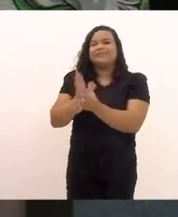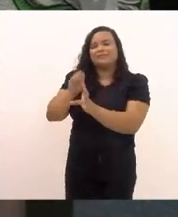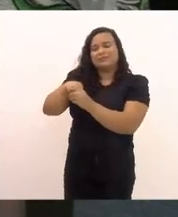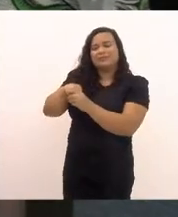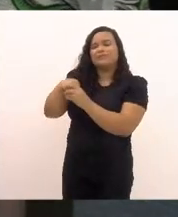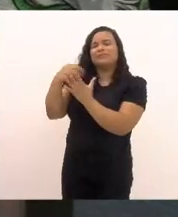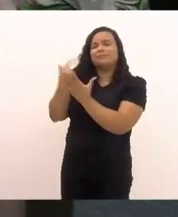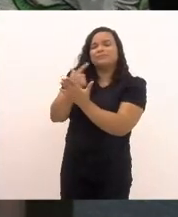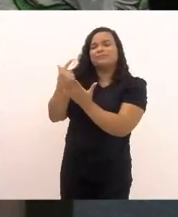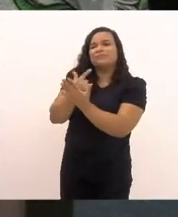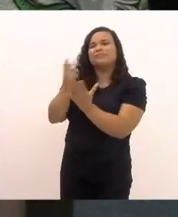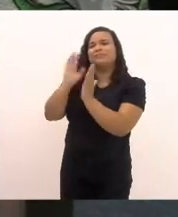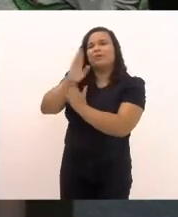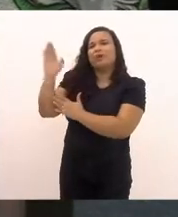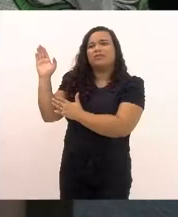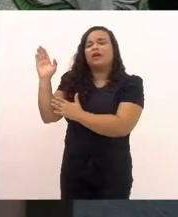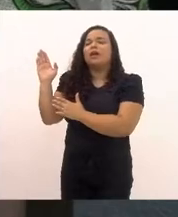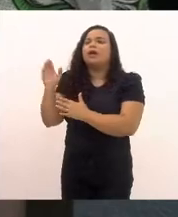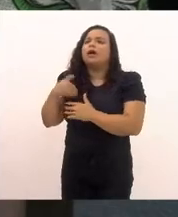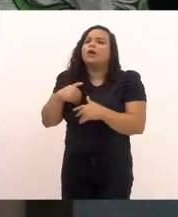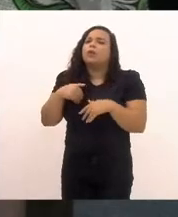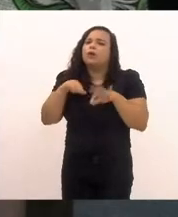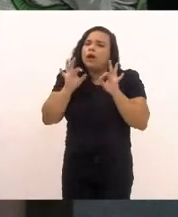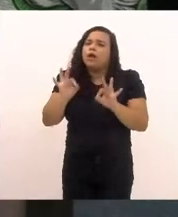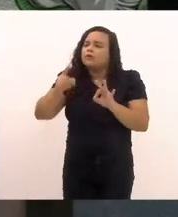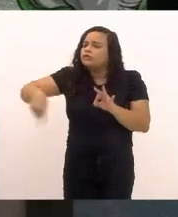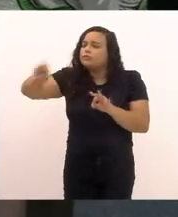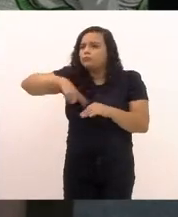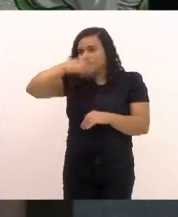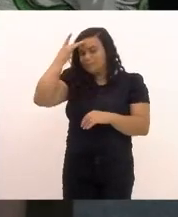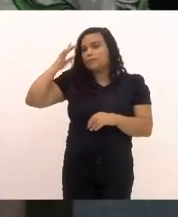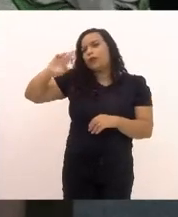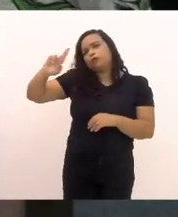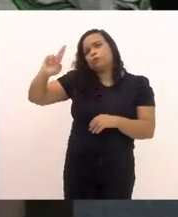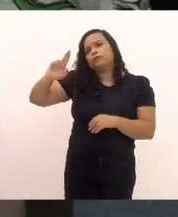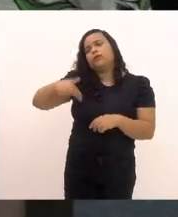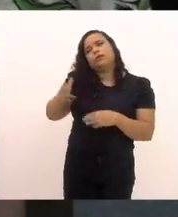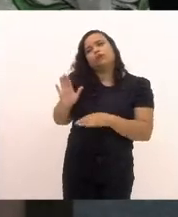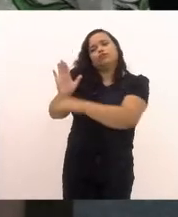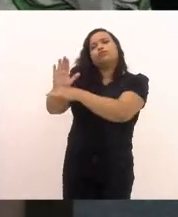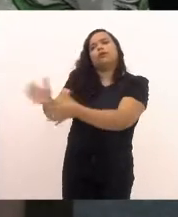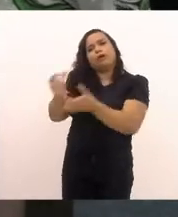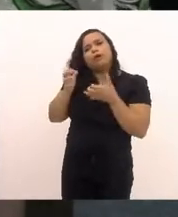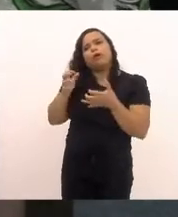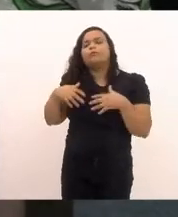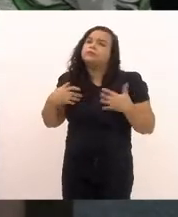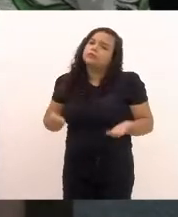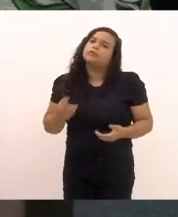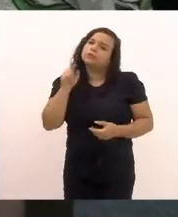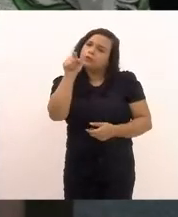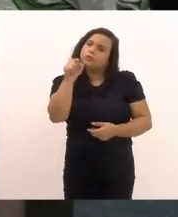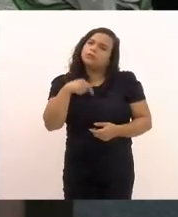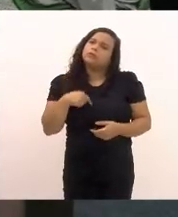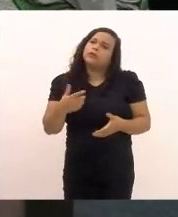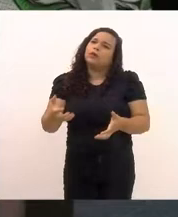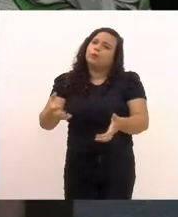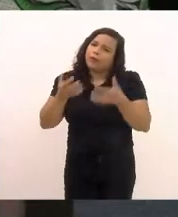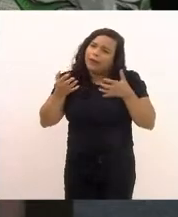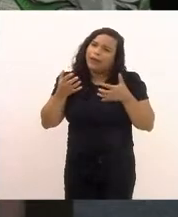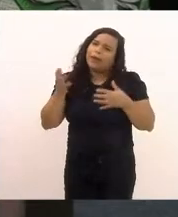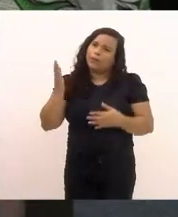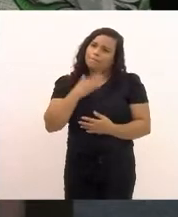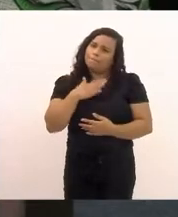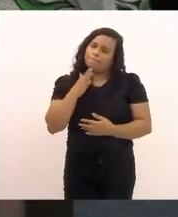que os bibliotecários sejam os profissionais responsáveis por esses equipamentos públicos. Então, nesse sentido, eu queria consignar meu voto